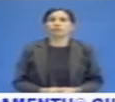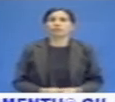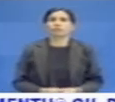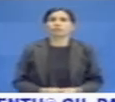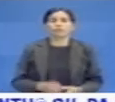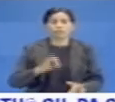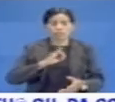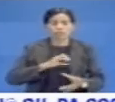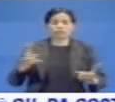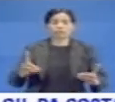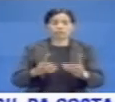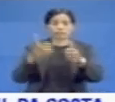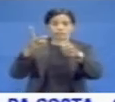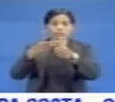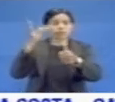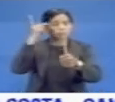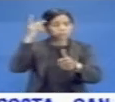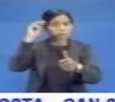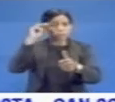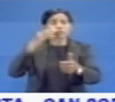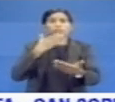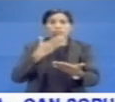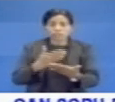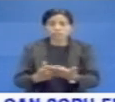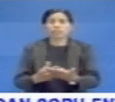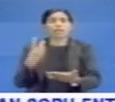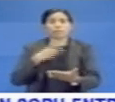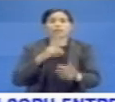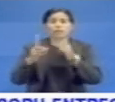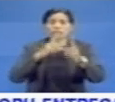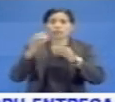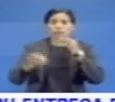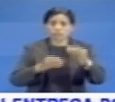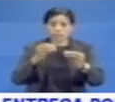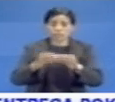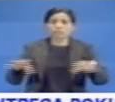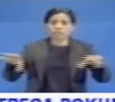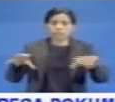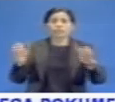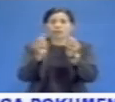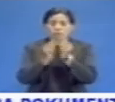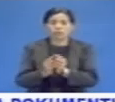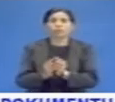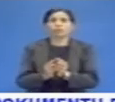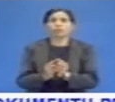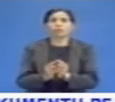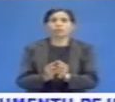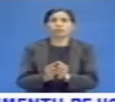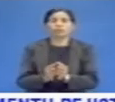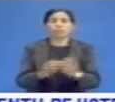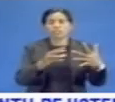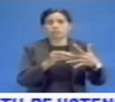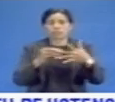Ao Sr. Maluho, Vice-Primeira-Ministra de Actebes, no Amiculia Conabá, Cooperação União Europeia, Nian, o Timor-Leste, Lili